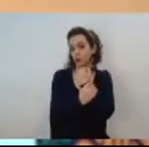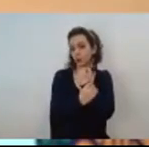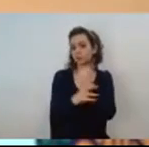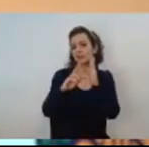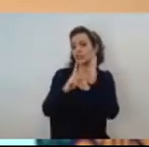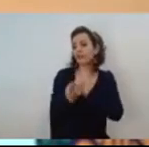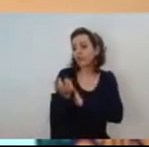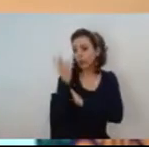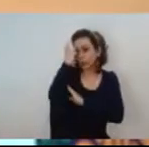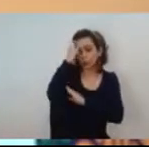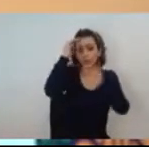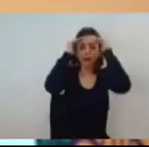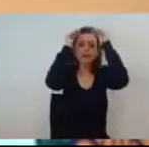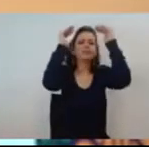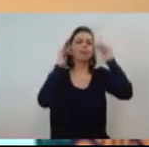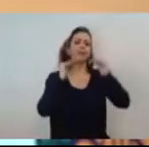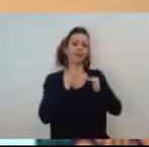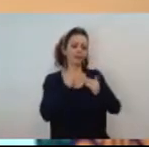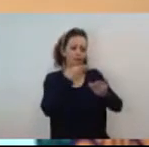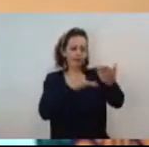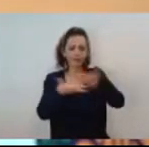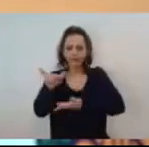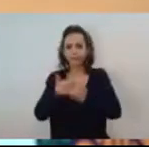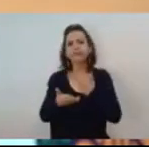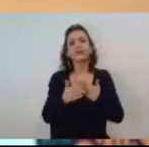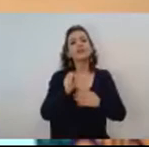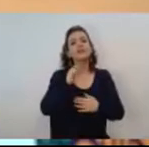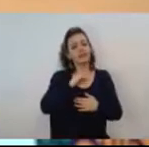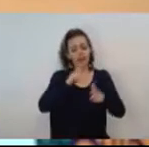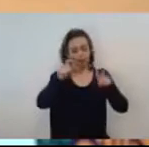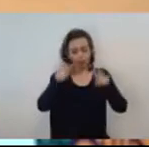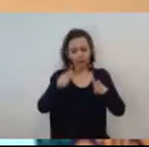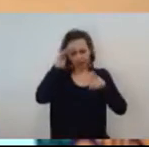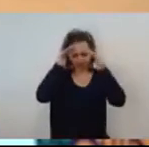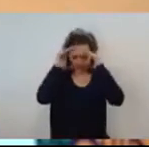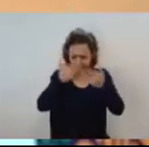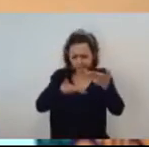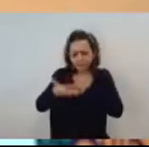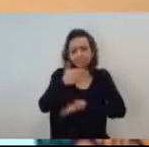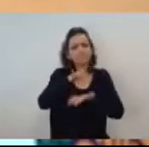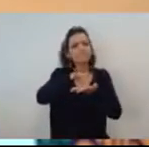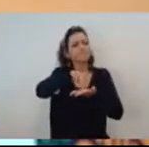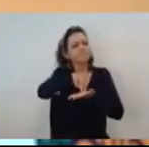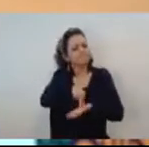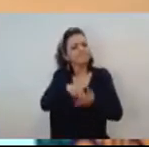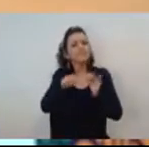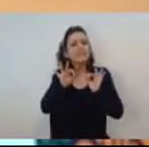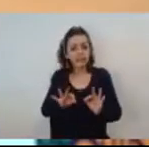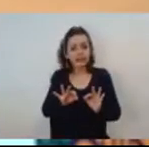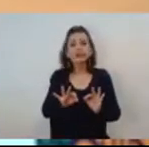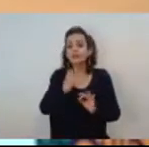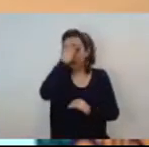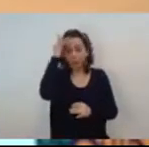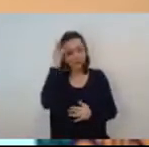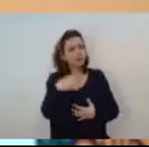plantas interseccionalidades de um grupo minorizado que essa pessoa venha né porque essa pessoa vai encontrar nos mais diferentes segmentos